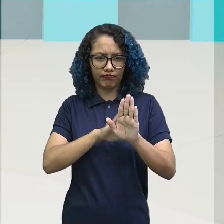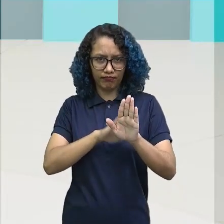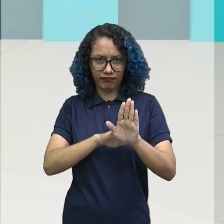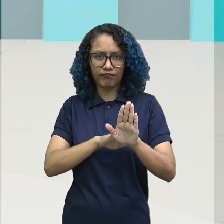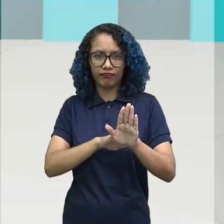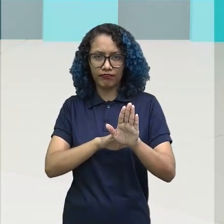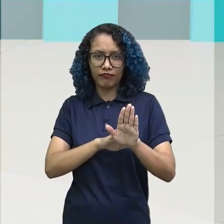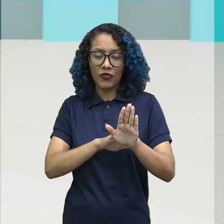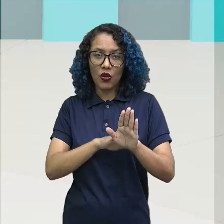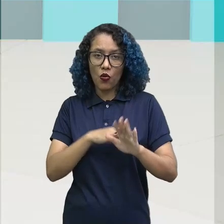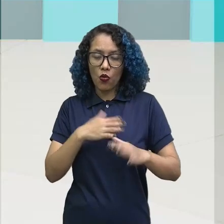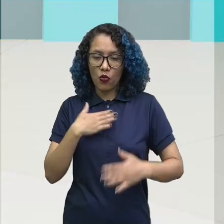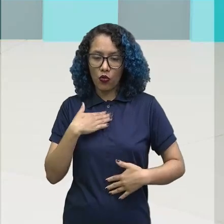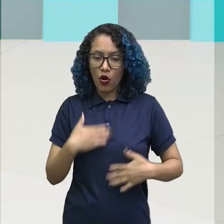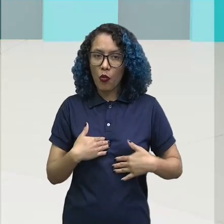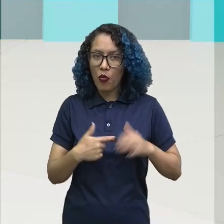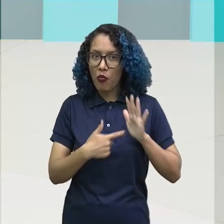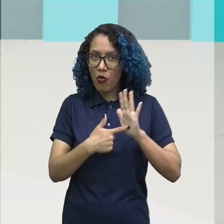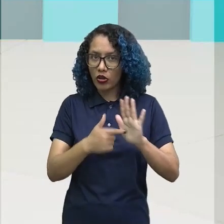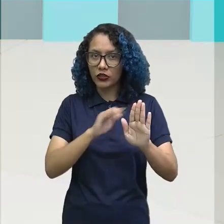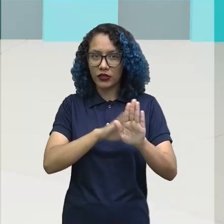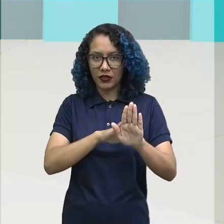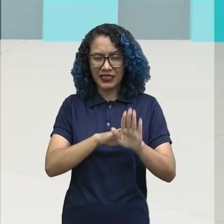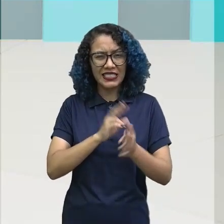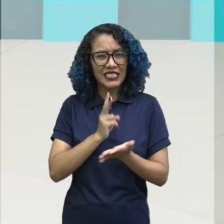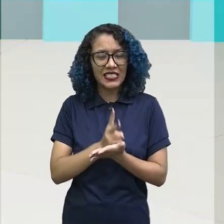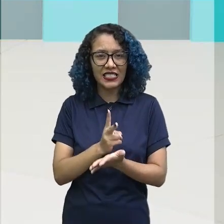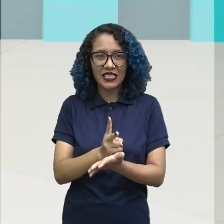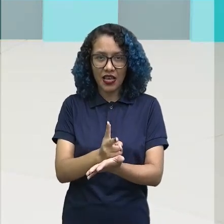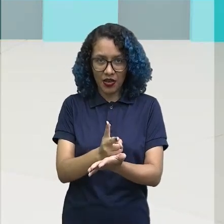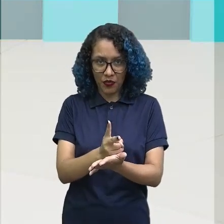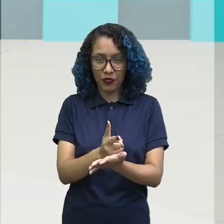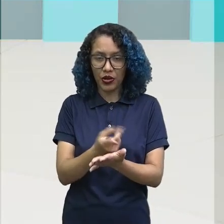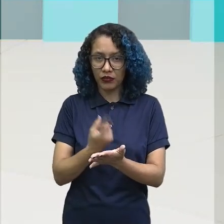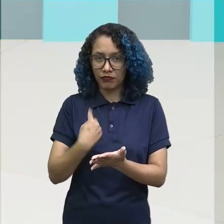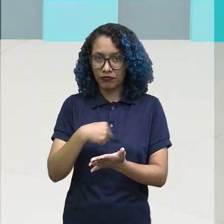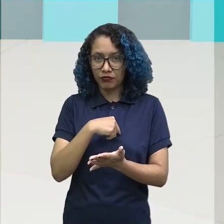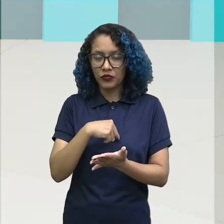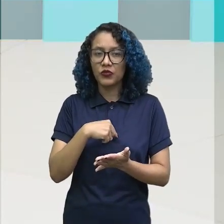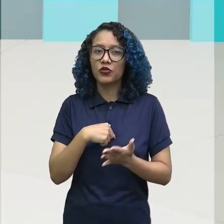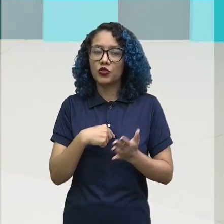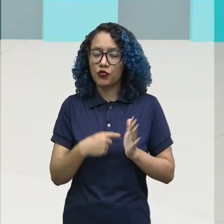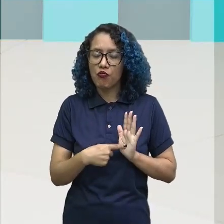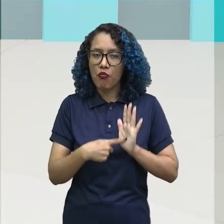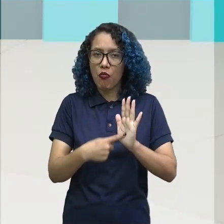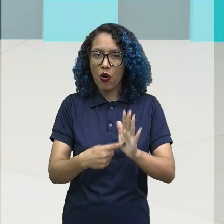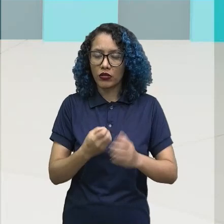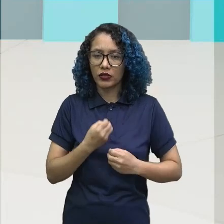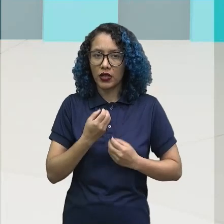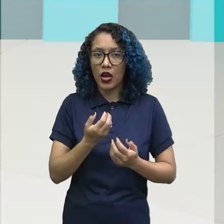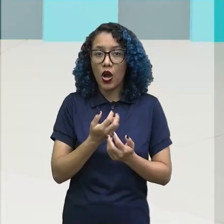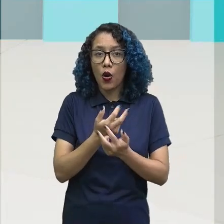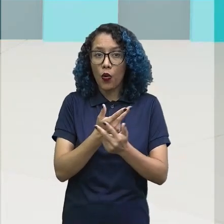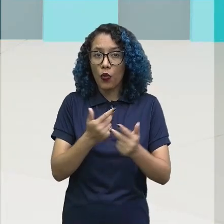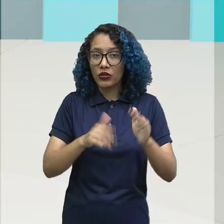nós estamos sim a todo momento mostrando aquilo que às vezes a gente não